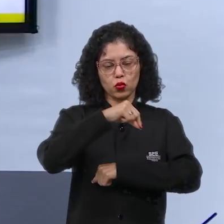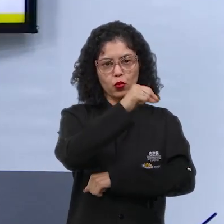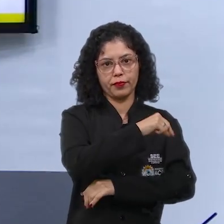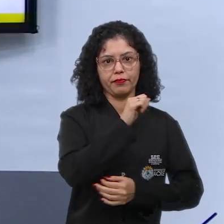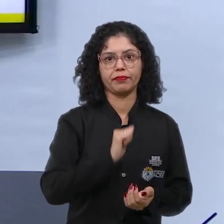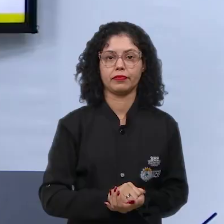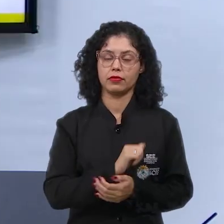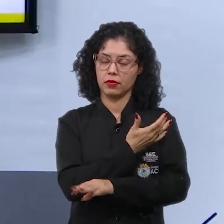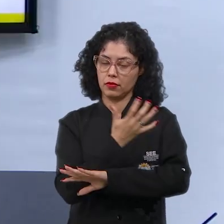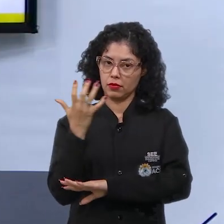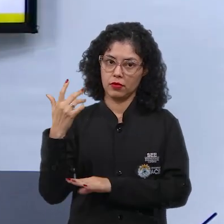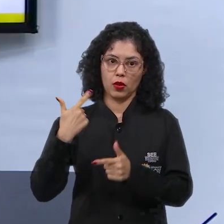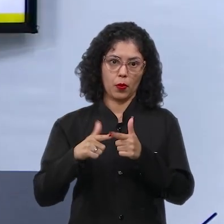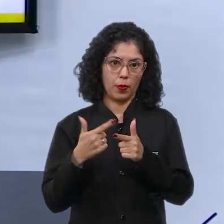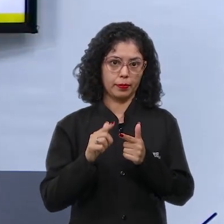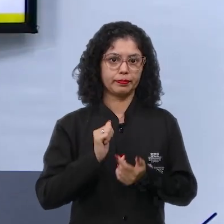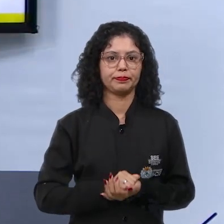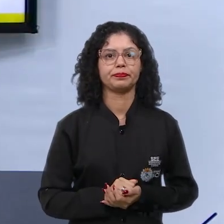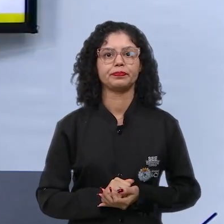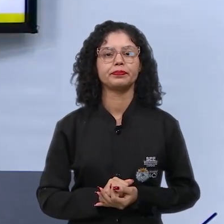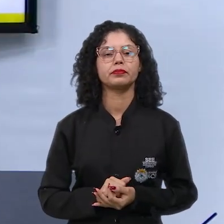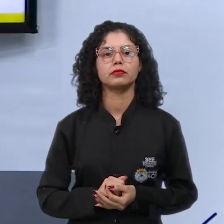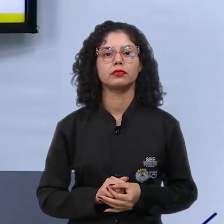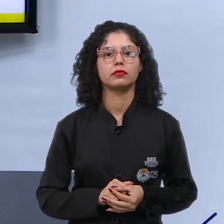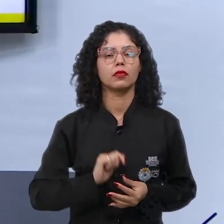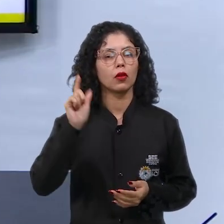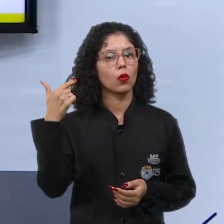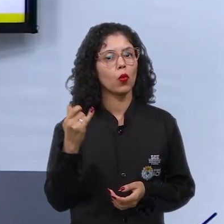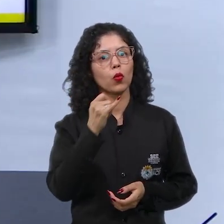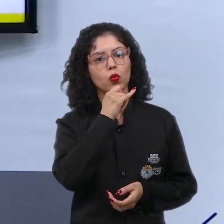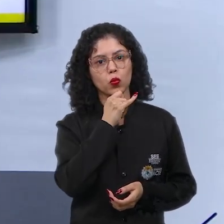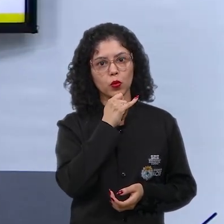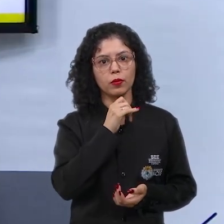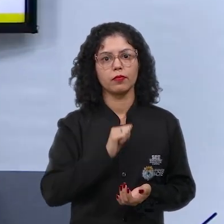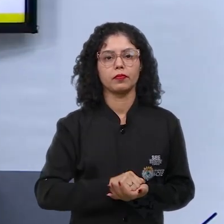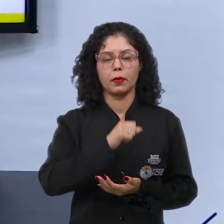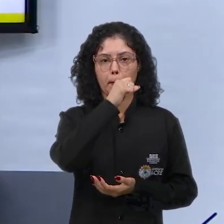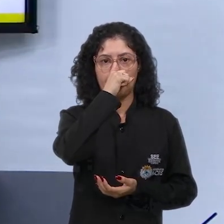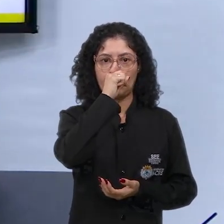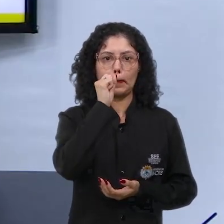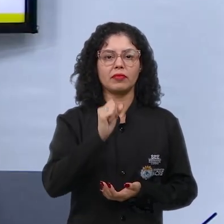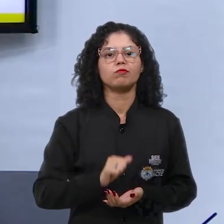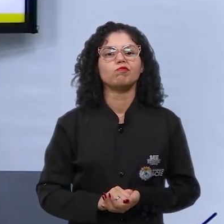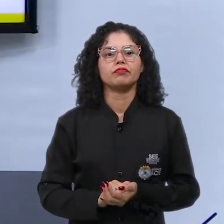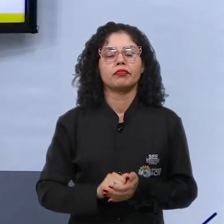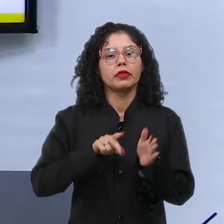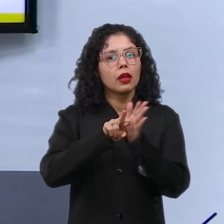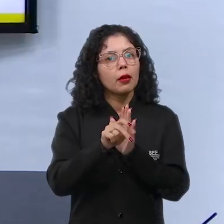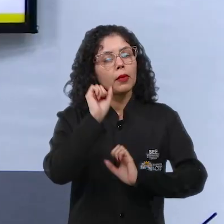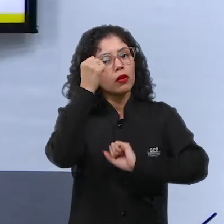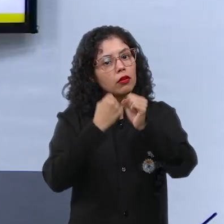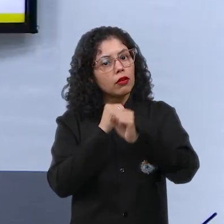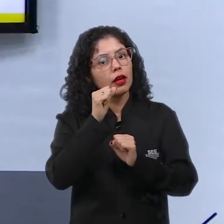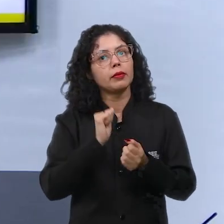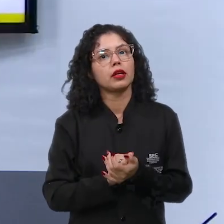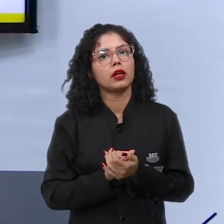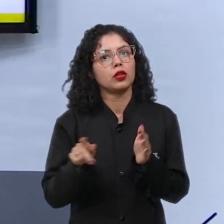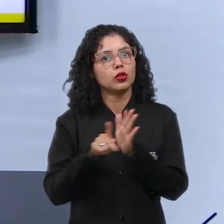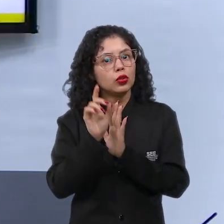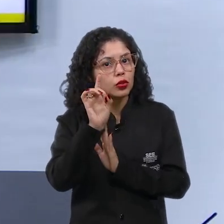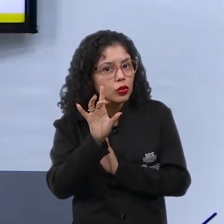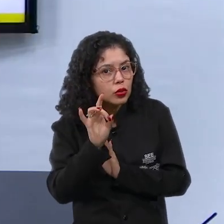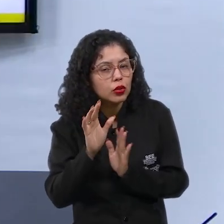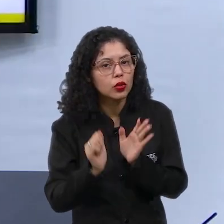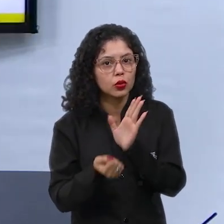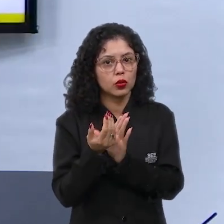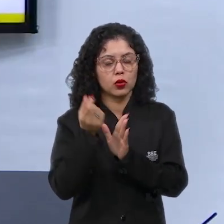certa plantação. Tá ok? Outro exemplo, pessoal, acontece que a biofábrica, ela não atua apenas na